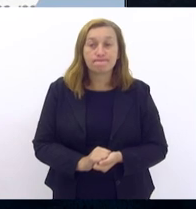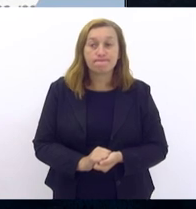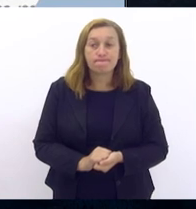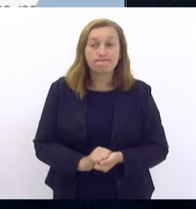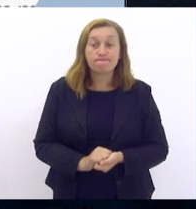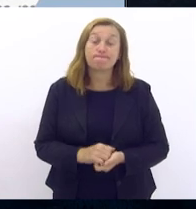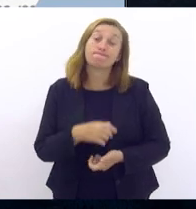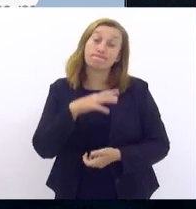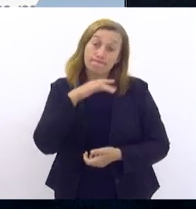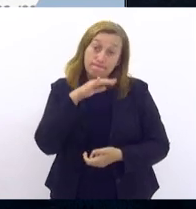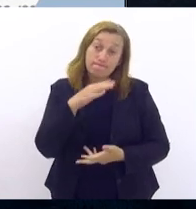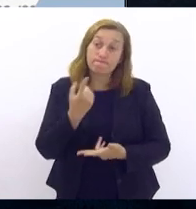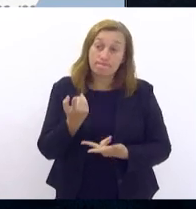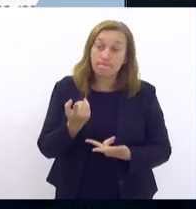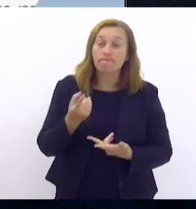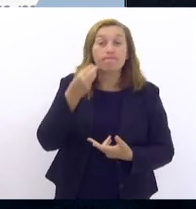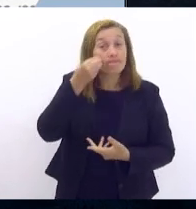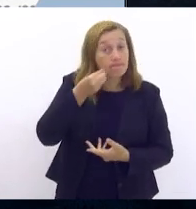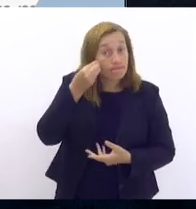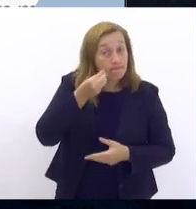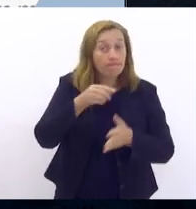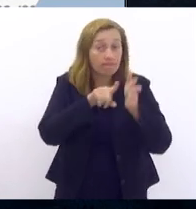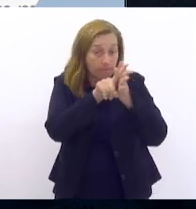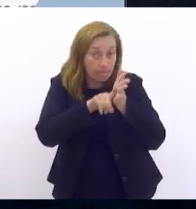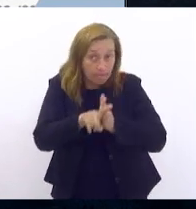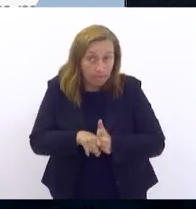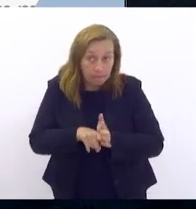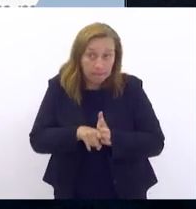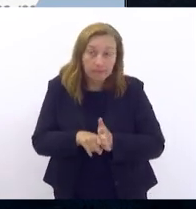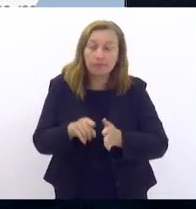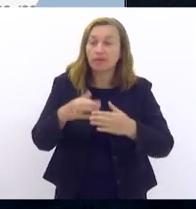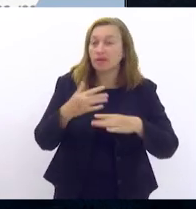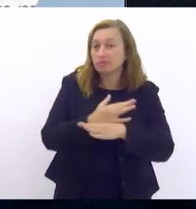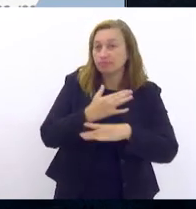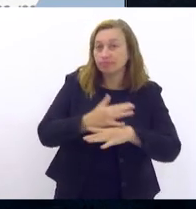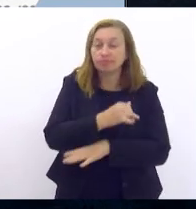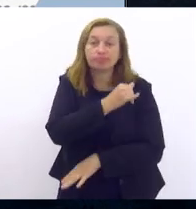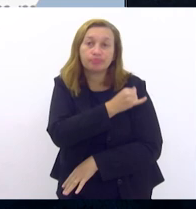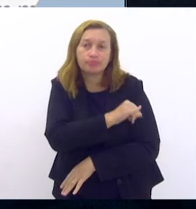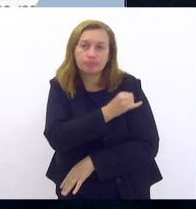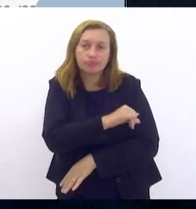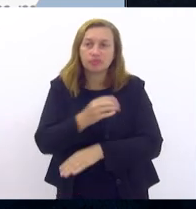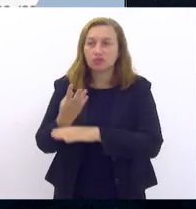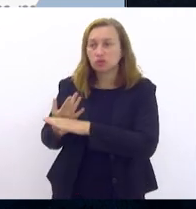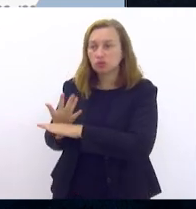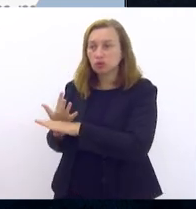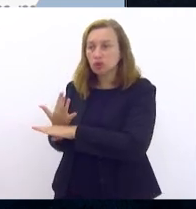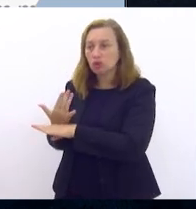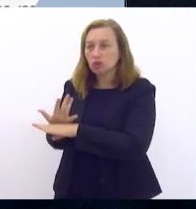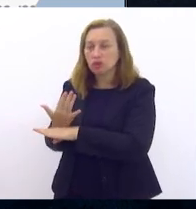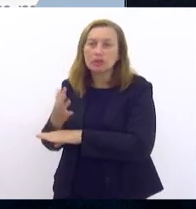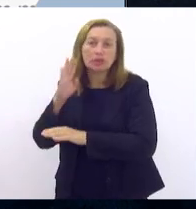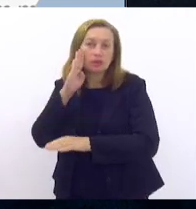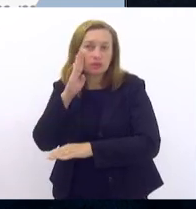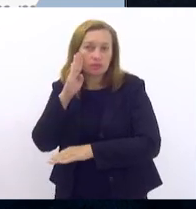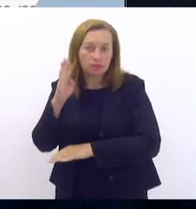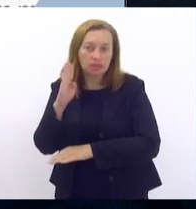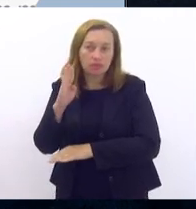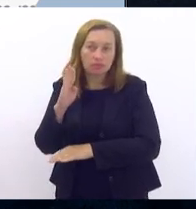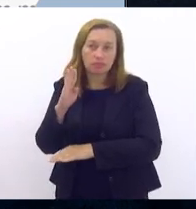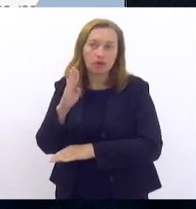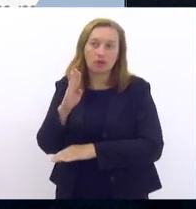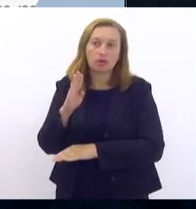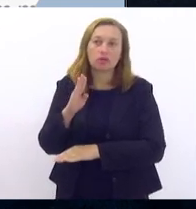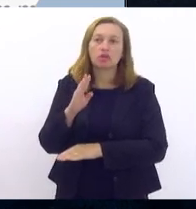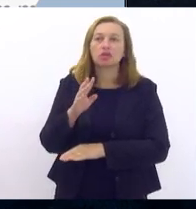né E a minha vivência de pesquisa é a cidade do Rio e Duque de Caxias e especialmente reportado